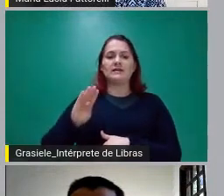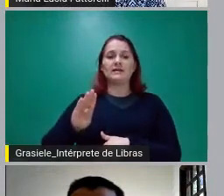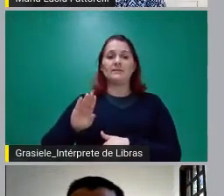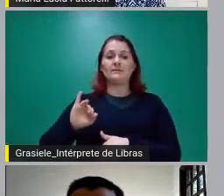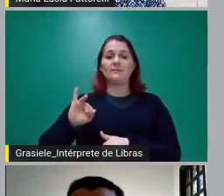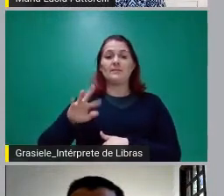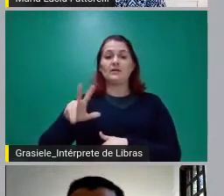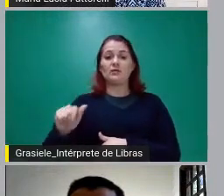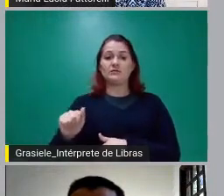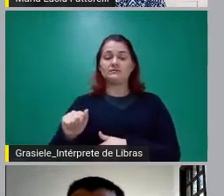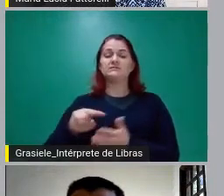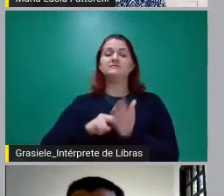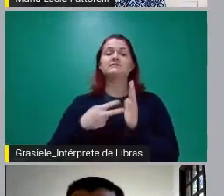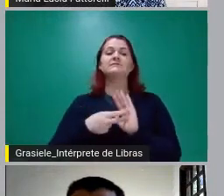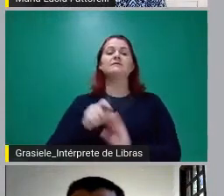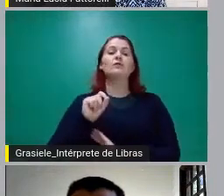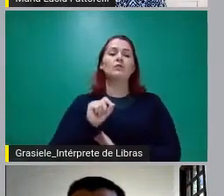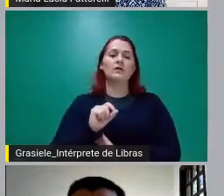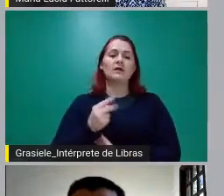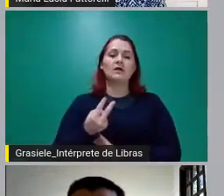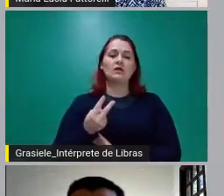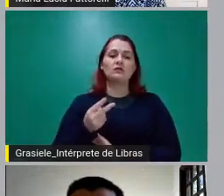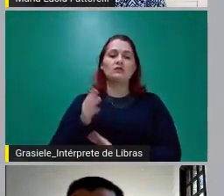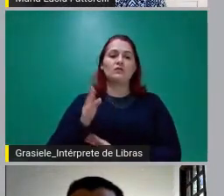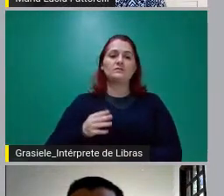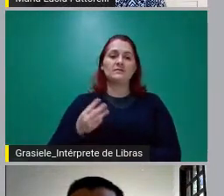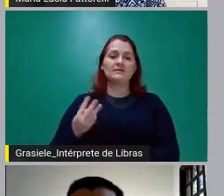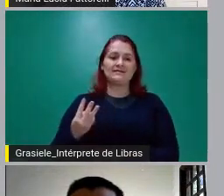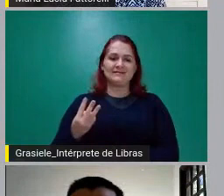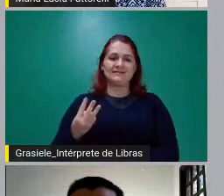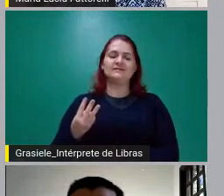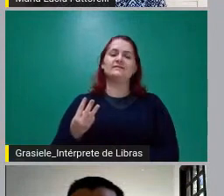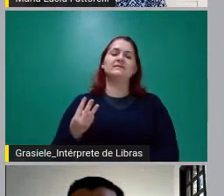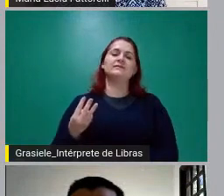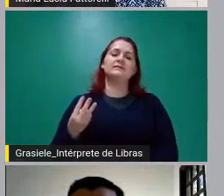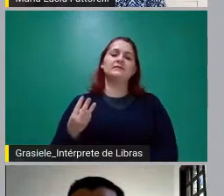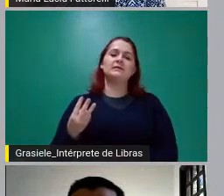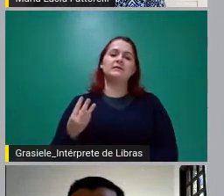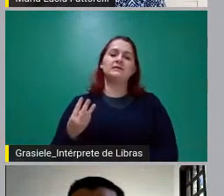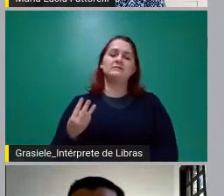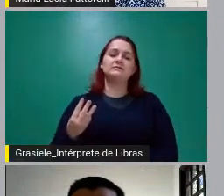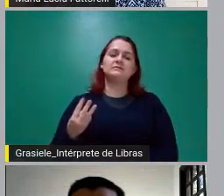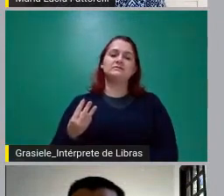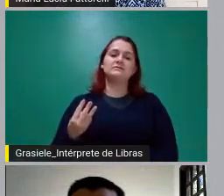menos a 2/3, ou um pouco mais do que isso,